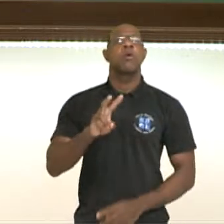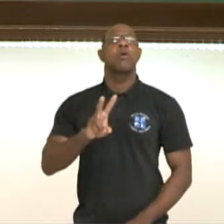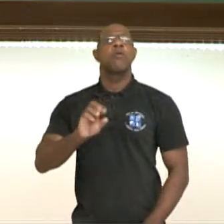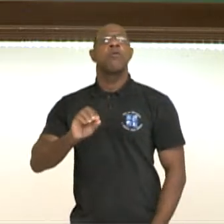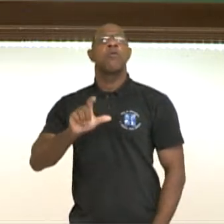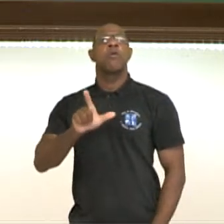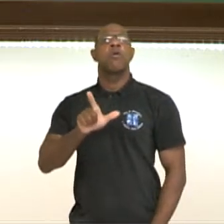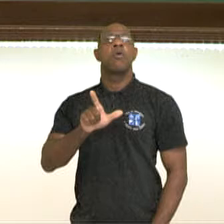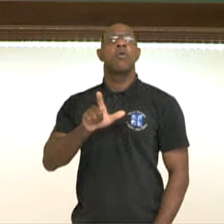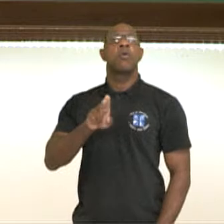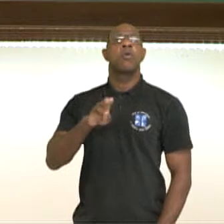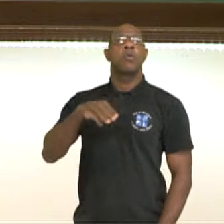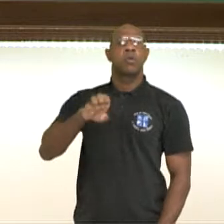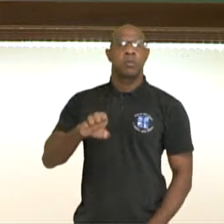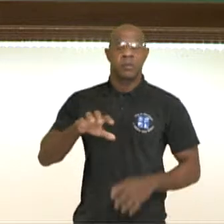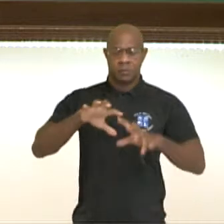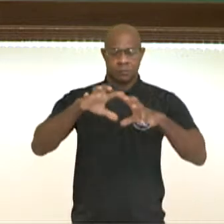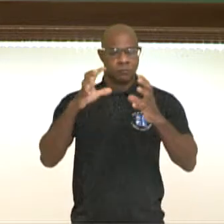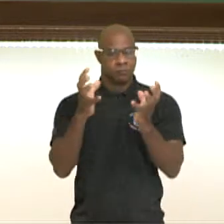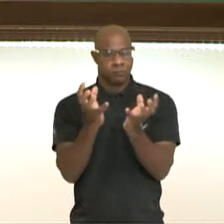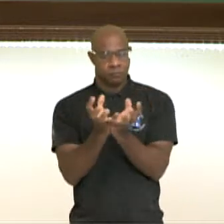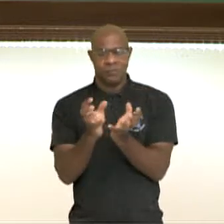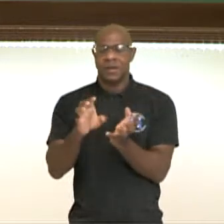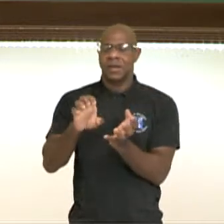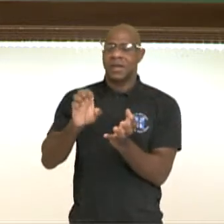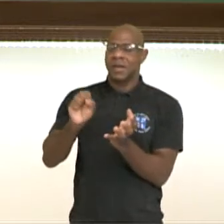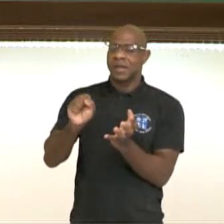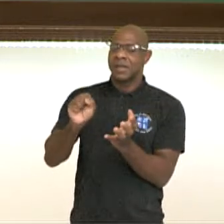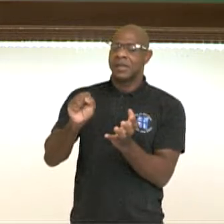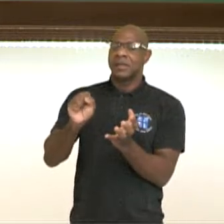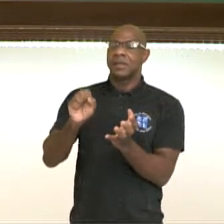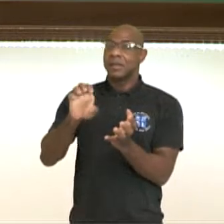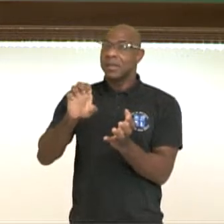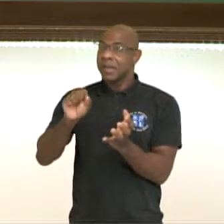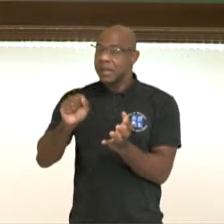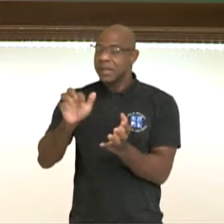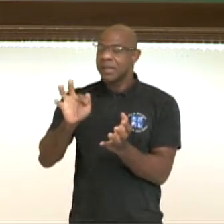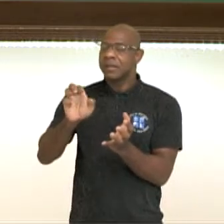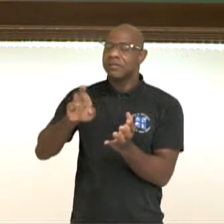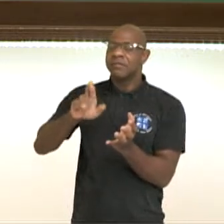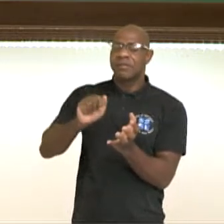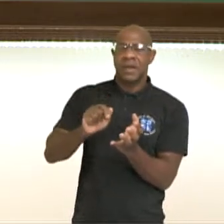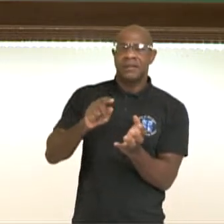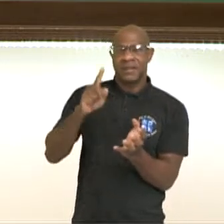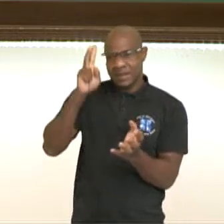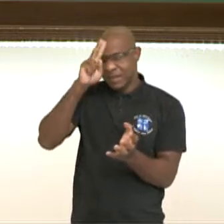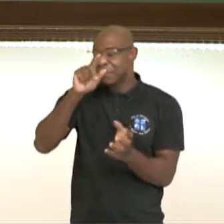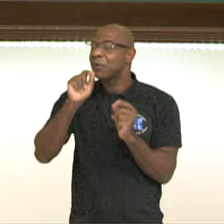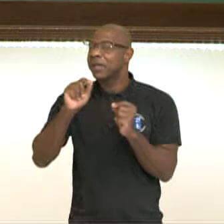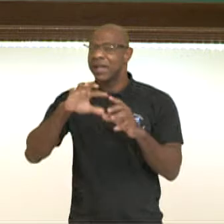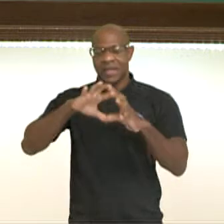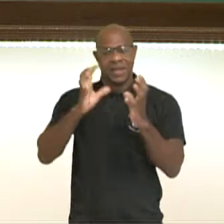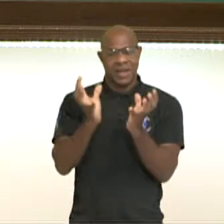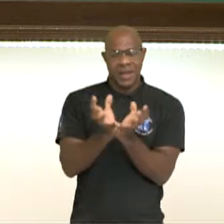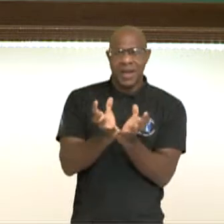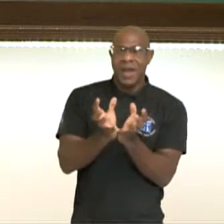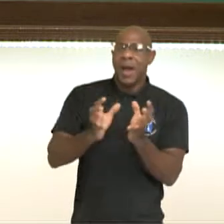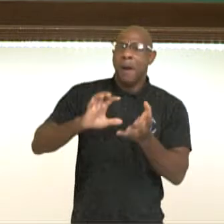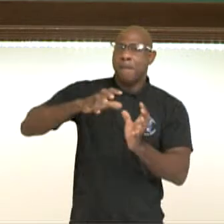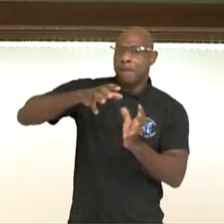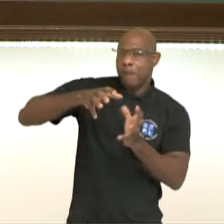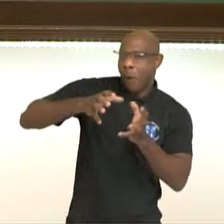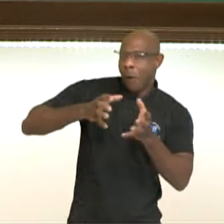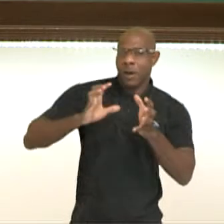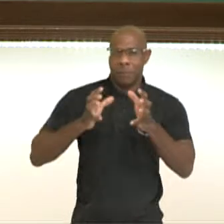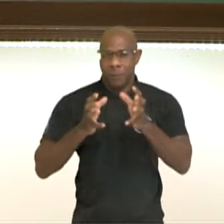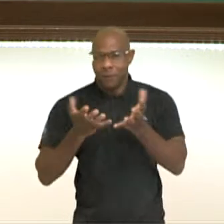já lembram de uma bola, de algo que tem esse formato. Mas se eu perguntar para vocês, mas como que